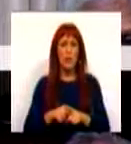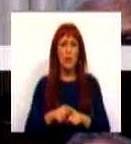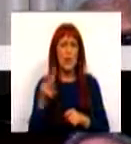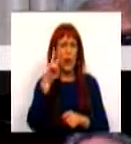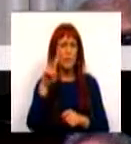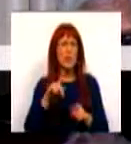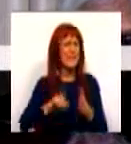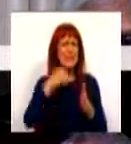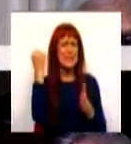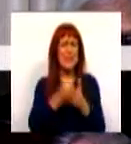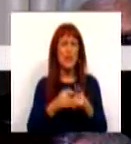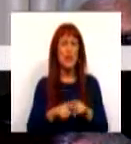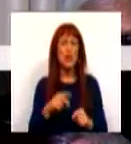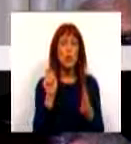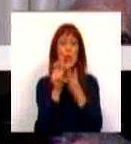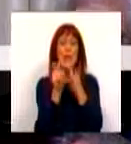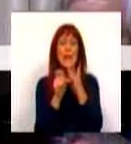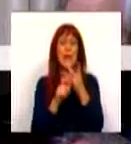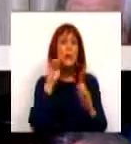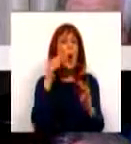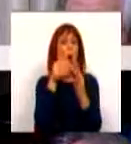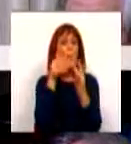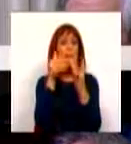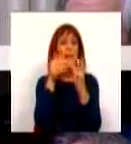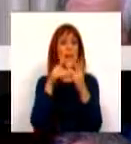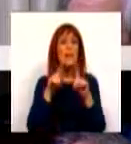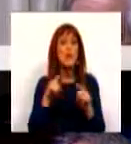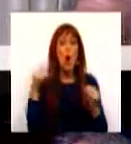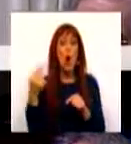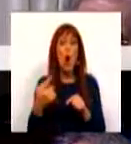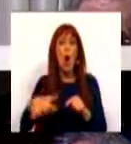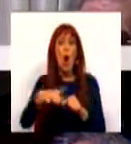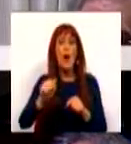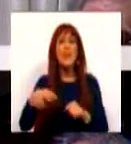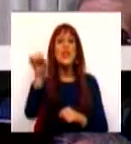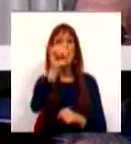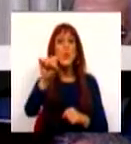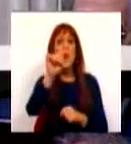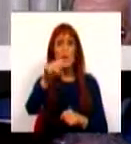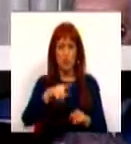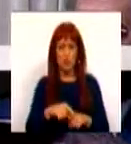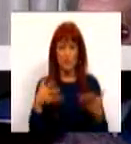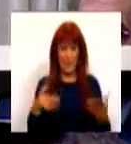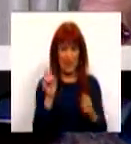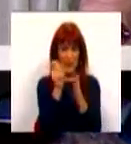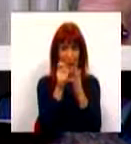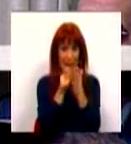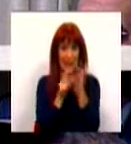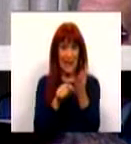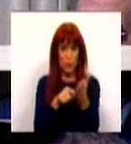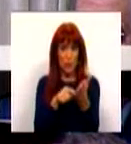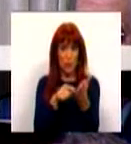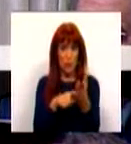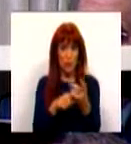observando sempre os critérios objetivos de ordem geográfica. Estes critérios